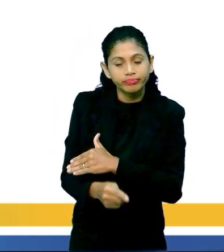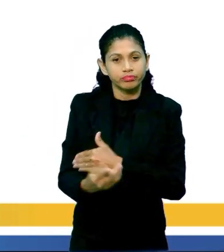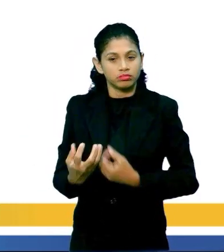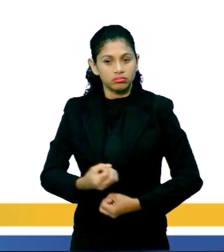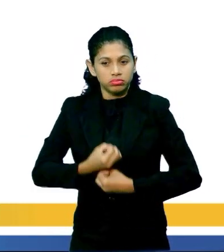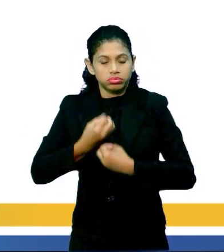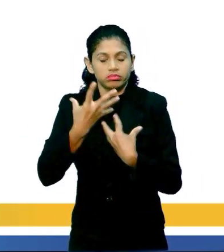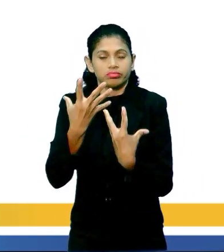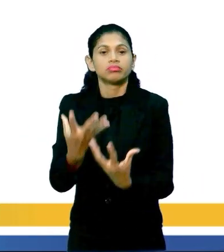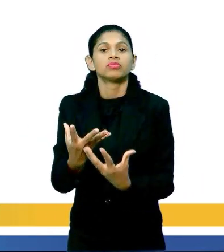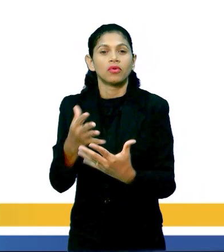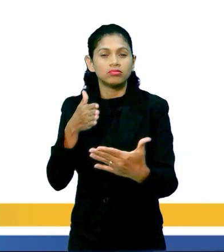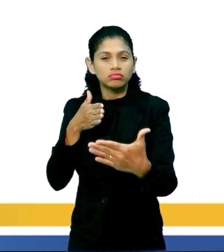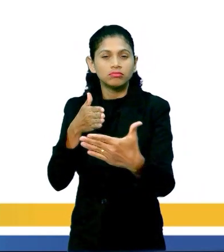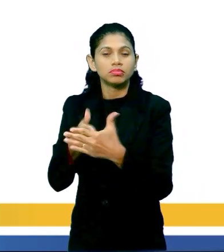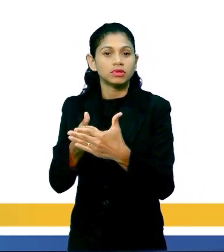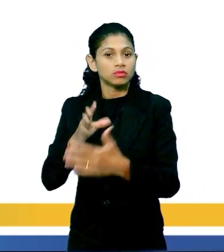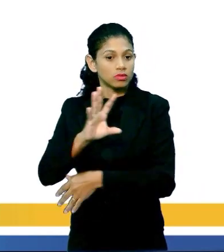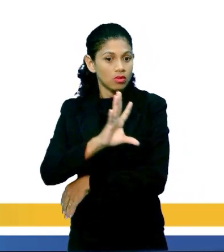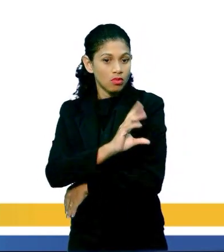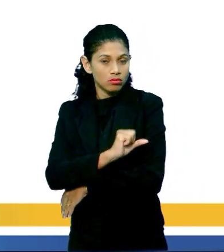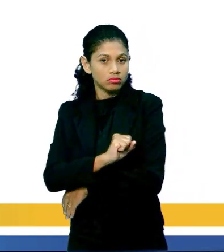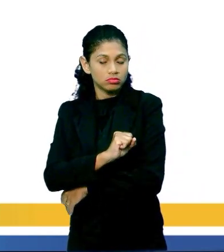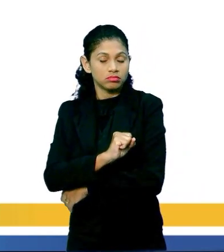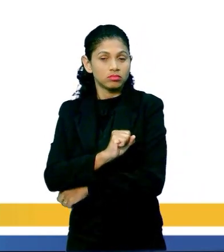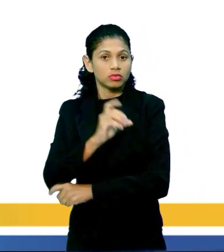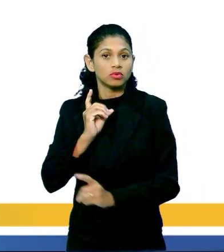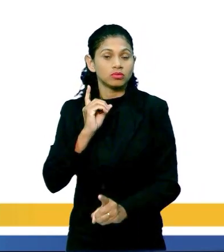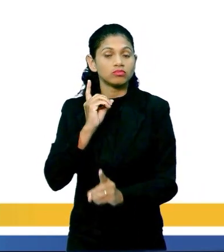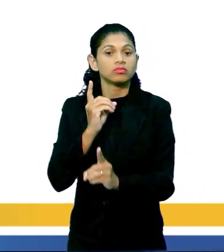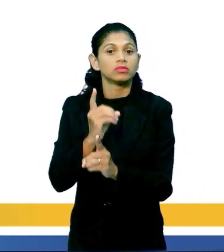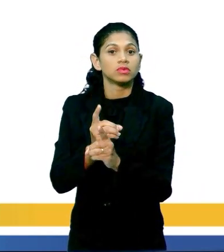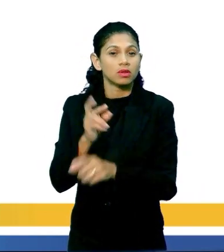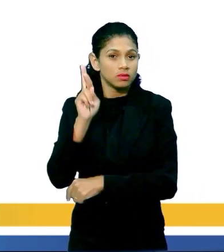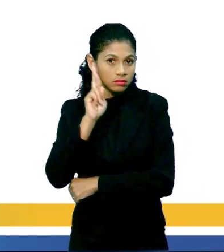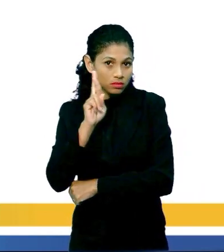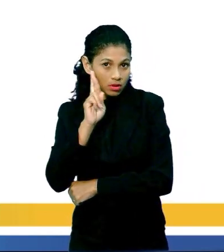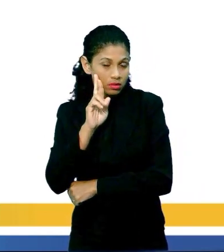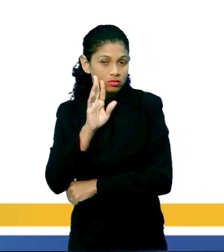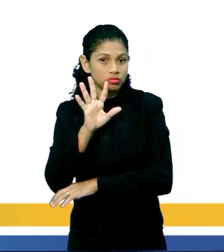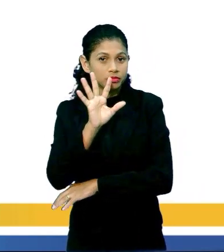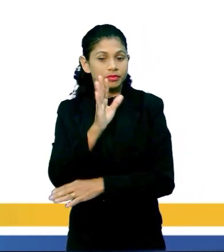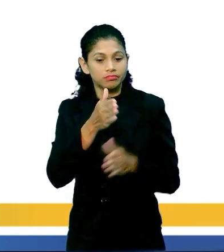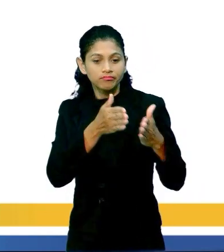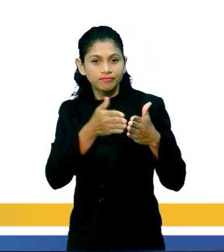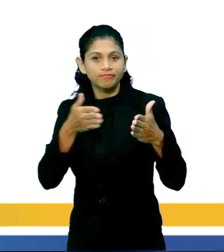aos relacionamentos encontrados na Rússia naquele período.